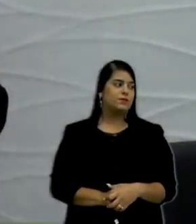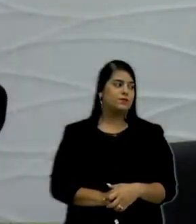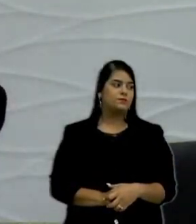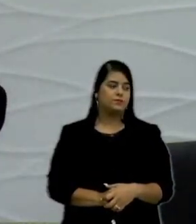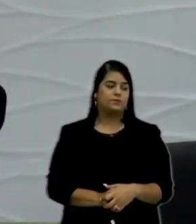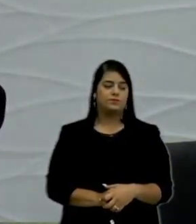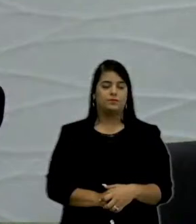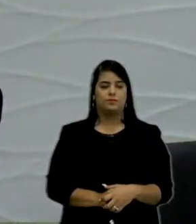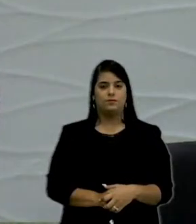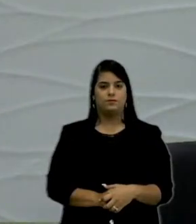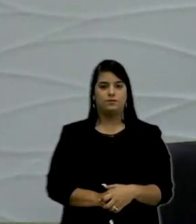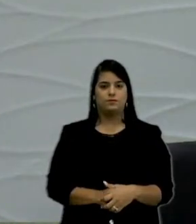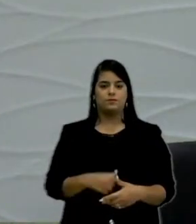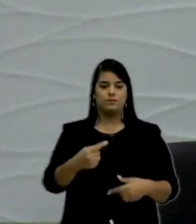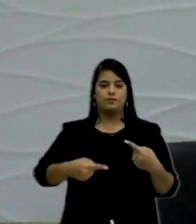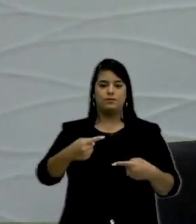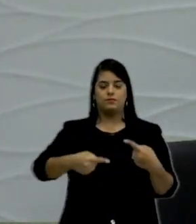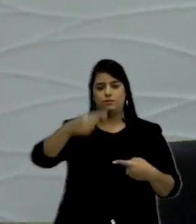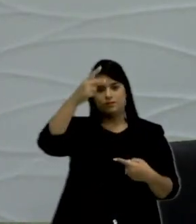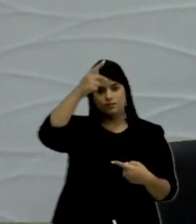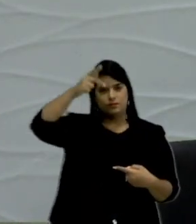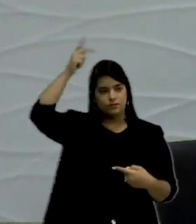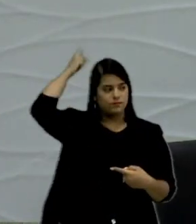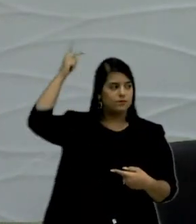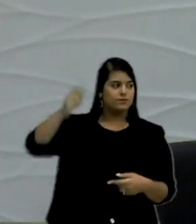Discutindo o vereador Pachequinho.